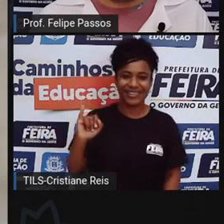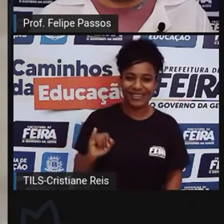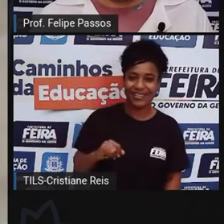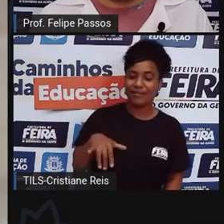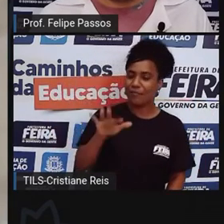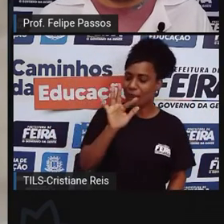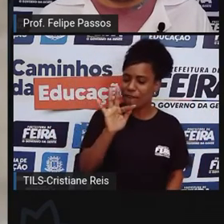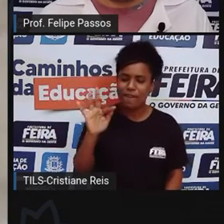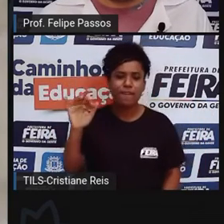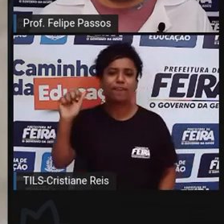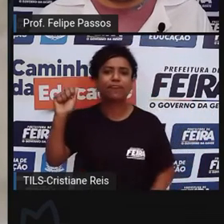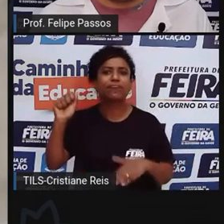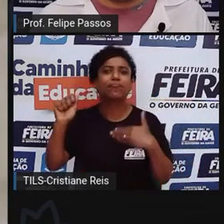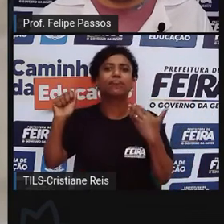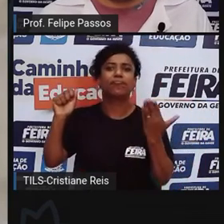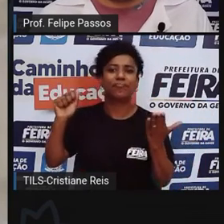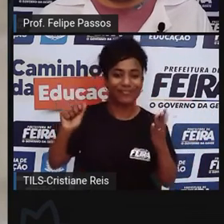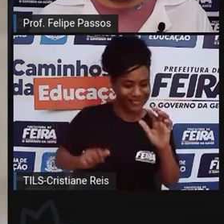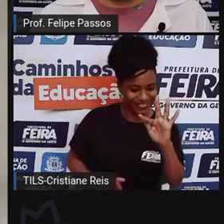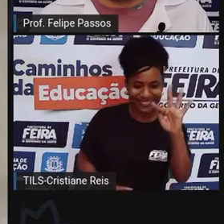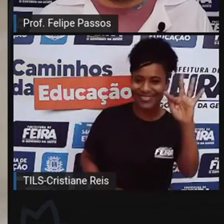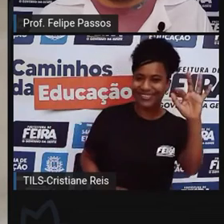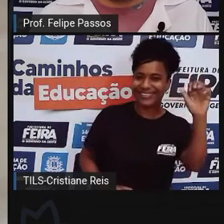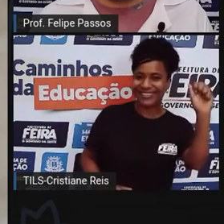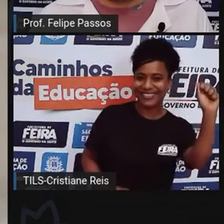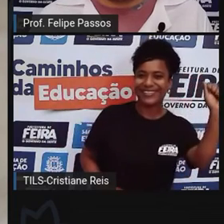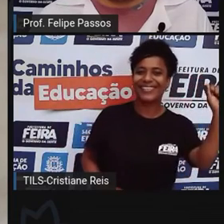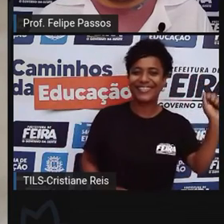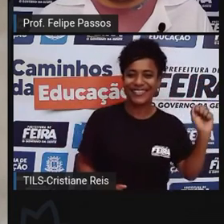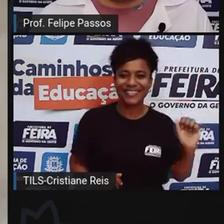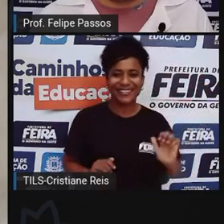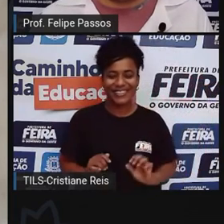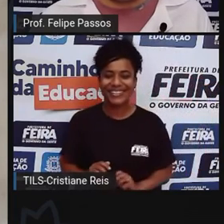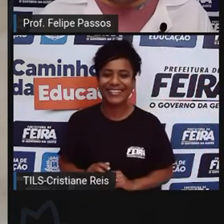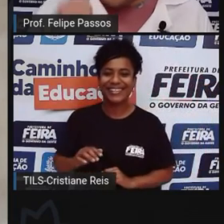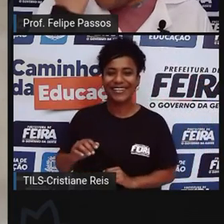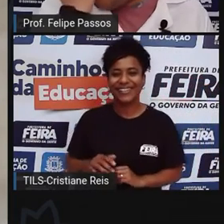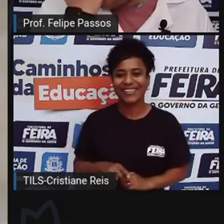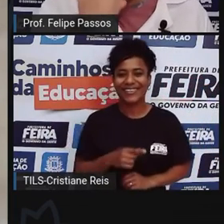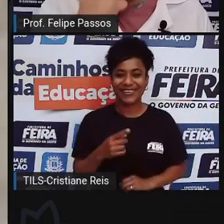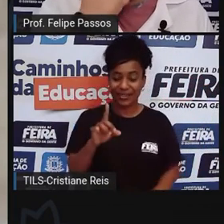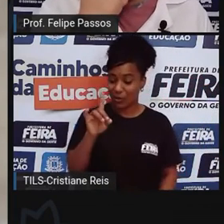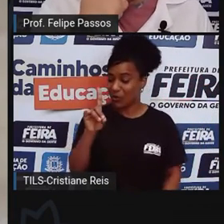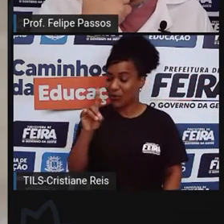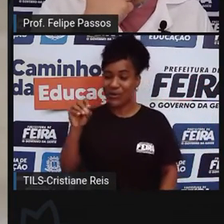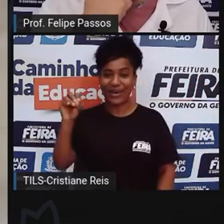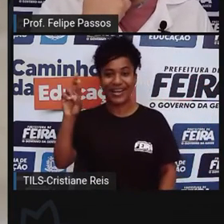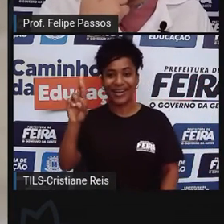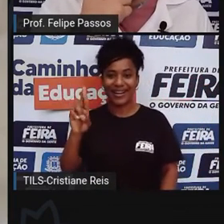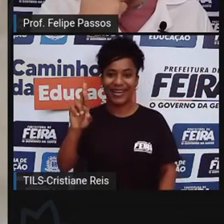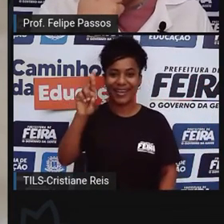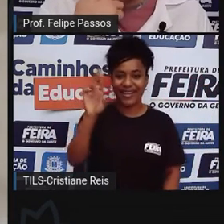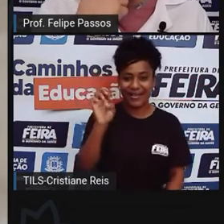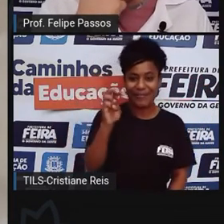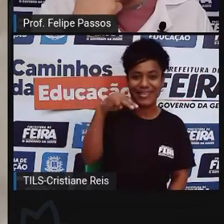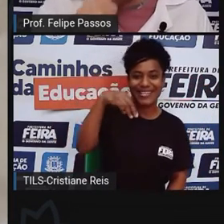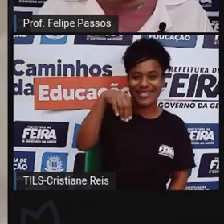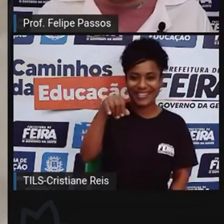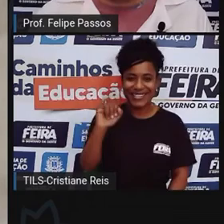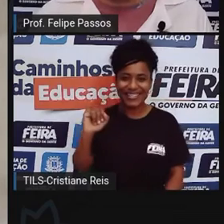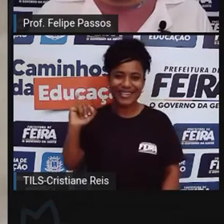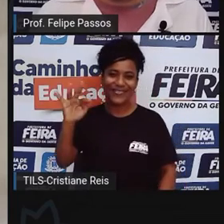Cadê o fá? Olha eu aqui! Cadê o fá? Olha eu aqui! Dó, ré,